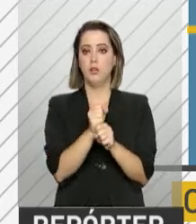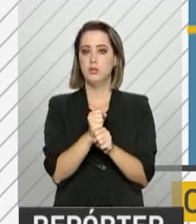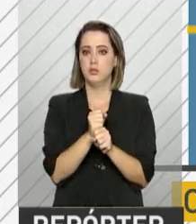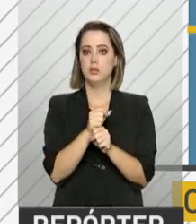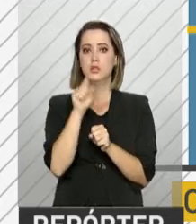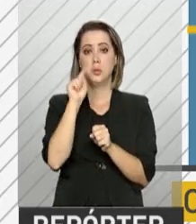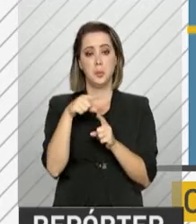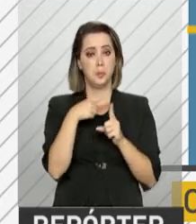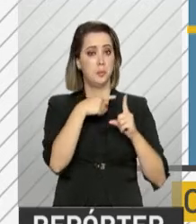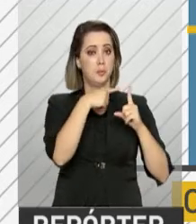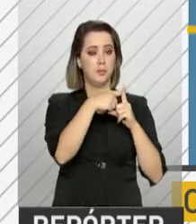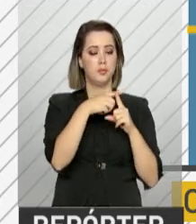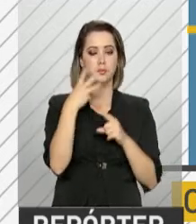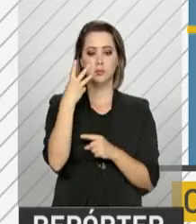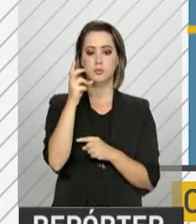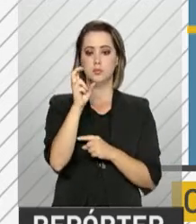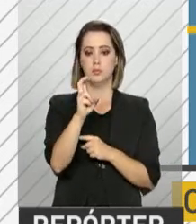Foram